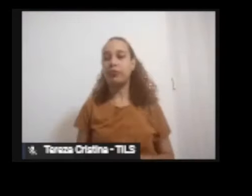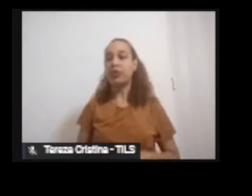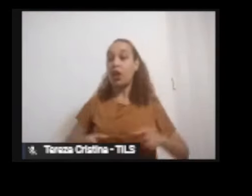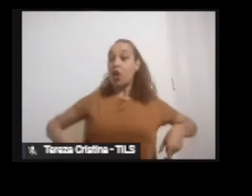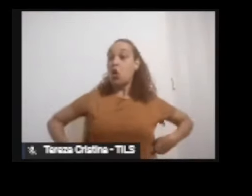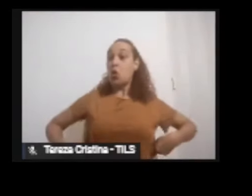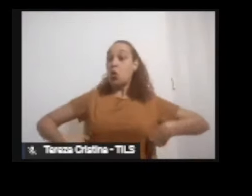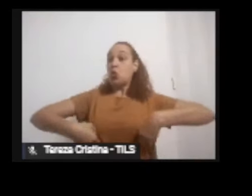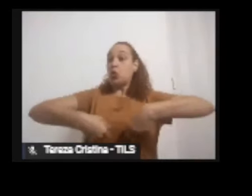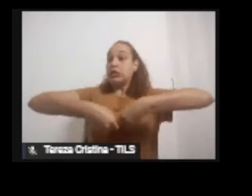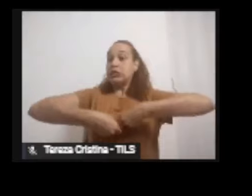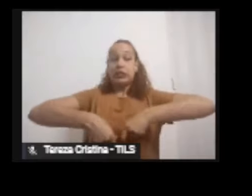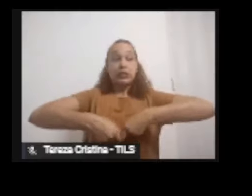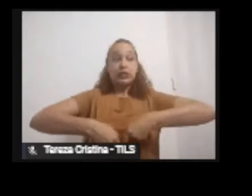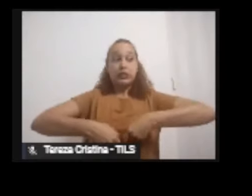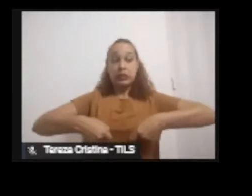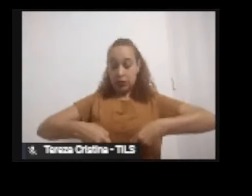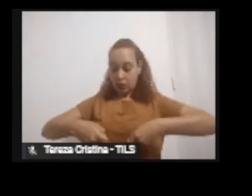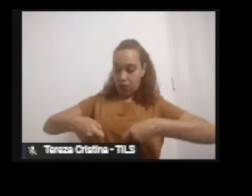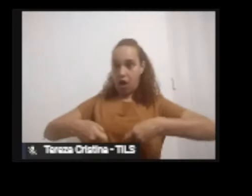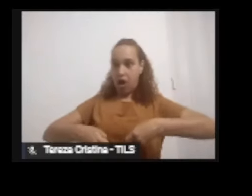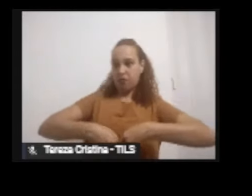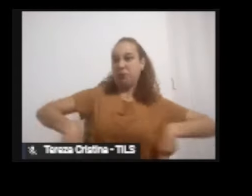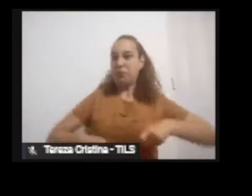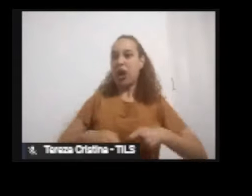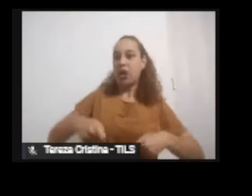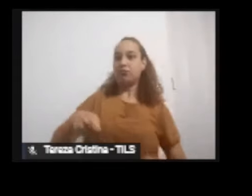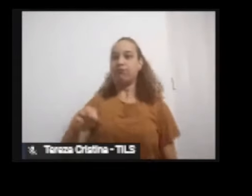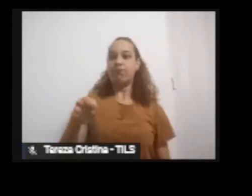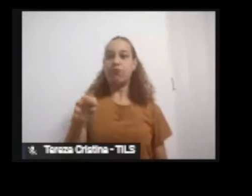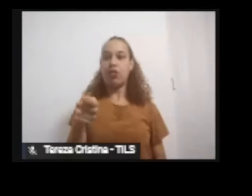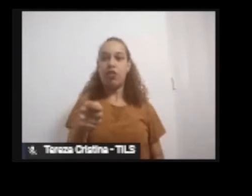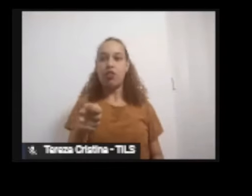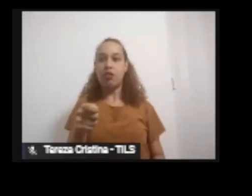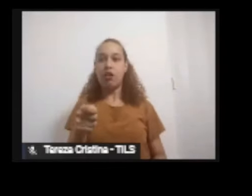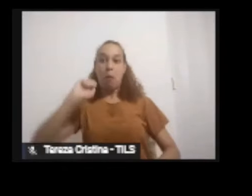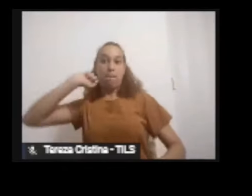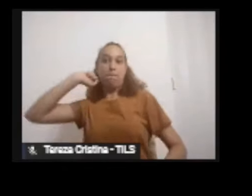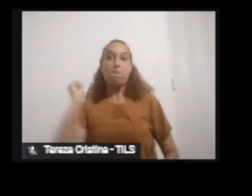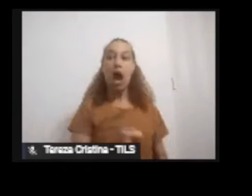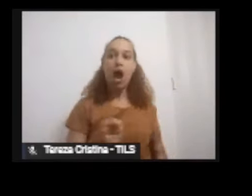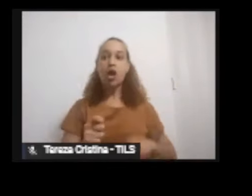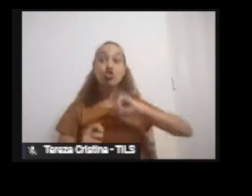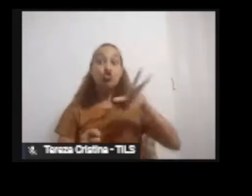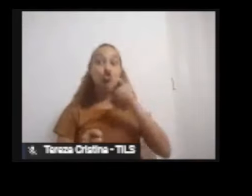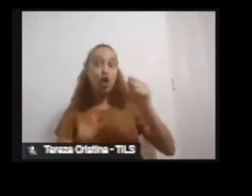papai. Que danado! E deu um peteleco no braço de João, que ficou dolorido e